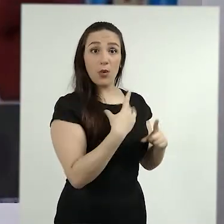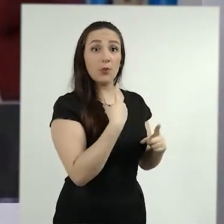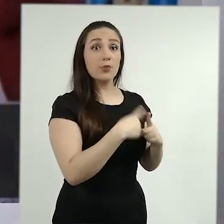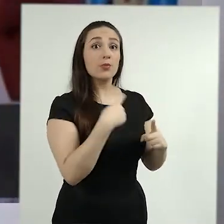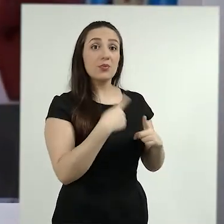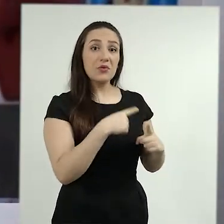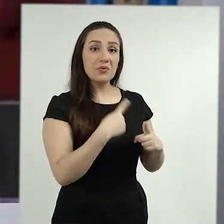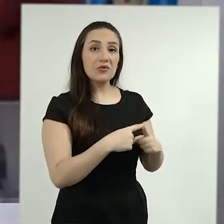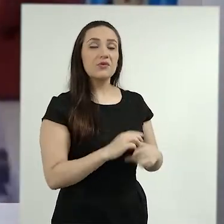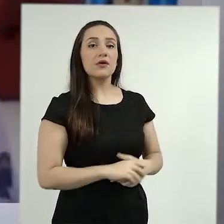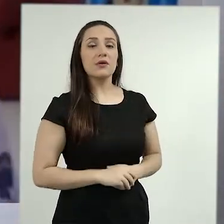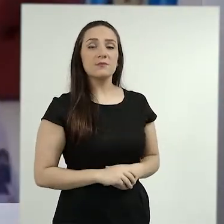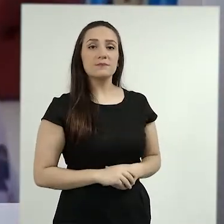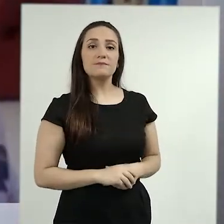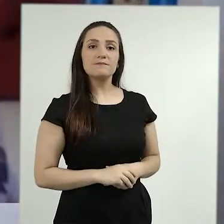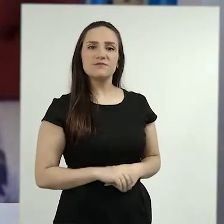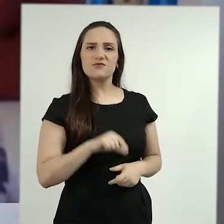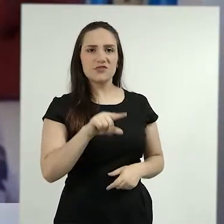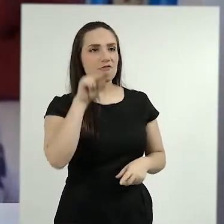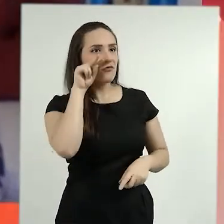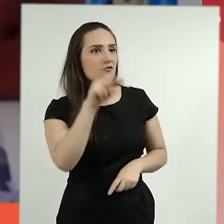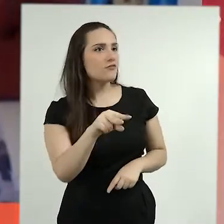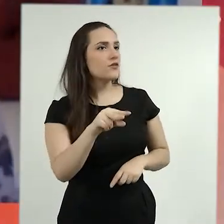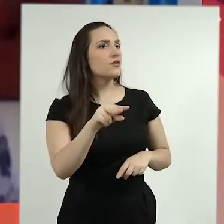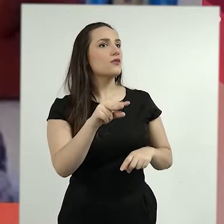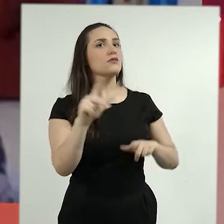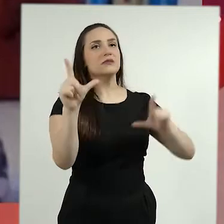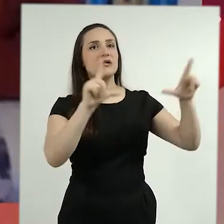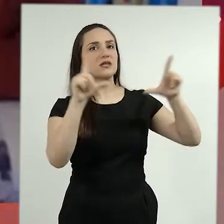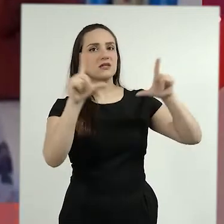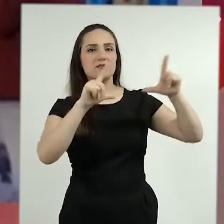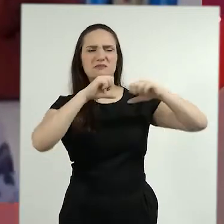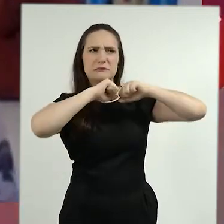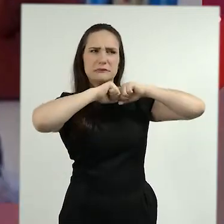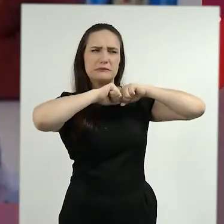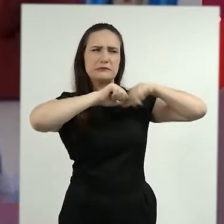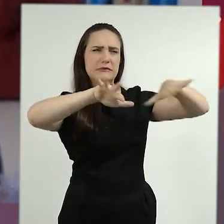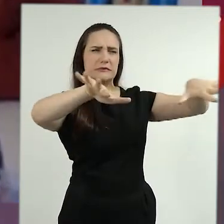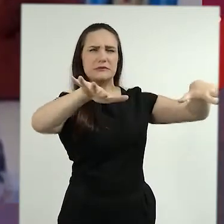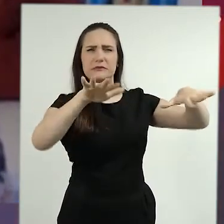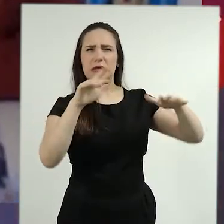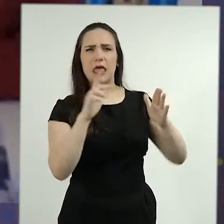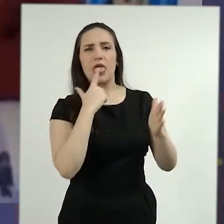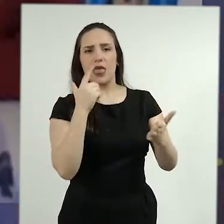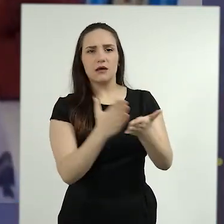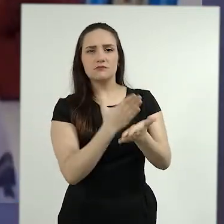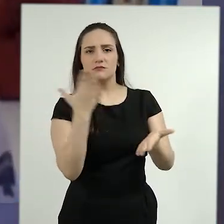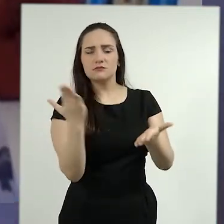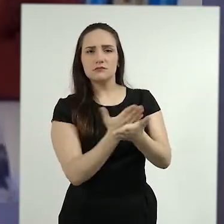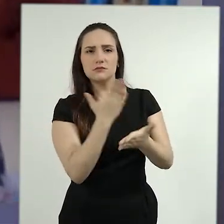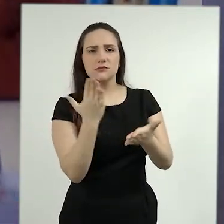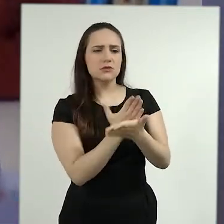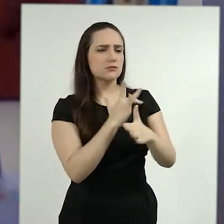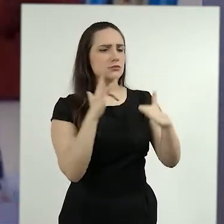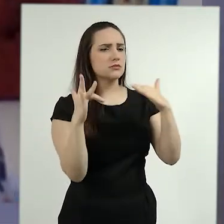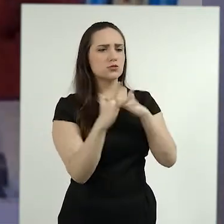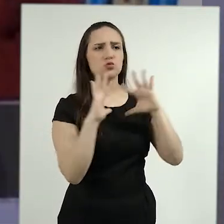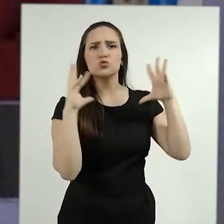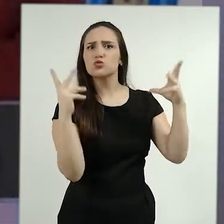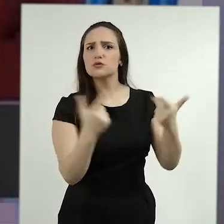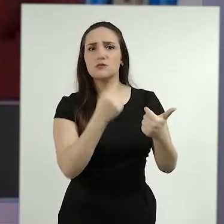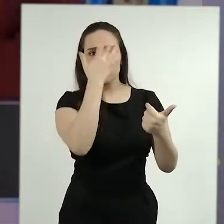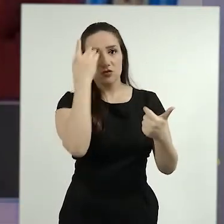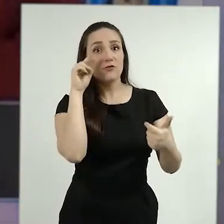outro lado, a gente teve, aí vocês viram, saiu na mídia, saiu em tudo quanto é jornal, revista, principalmente em